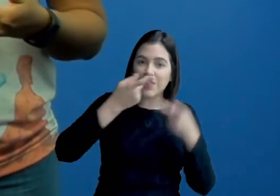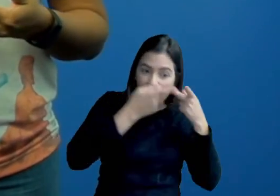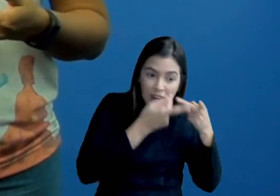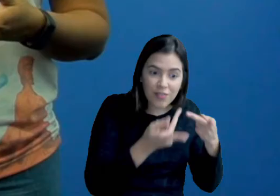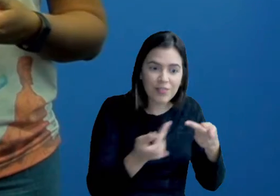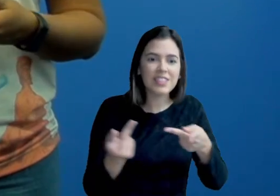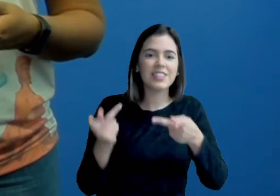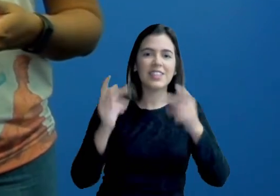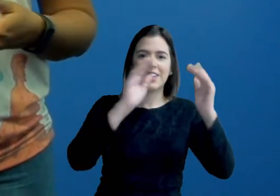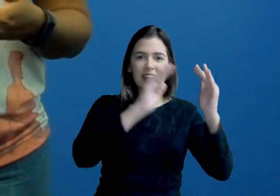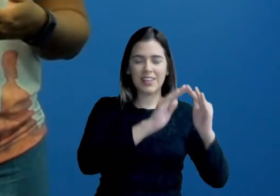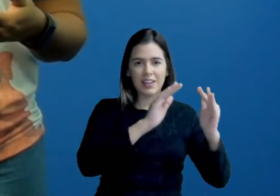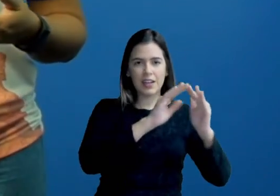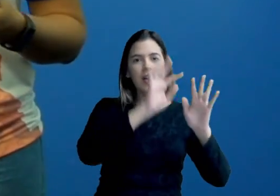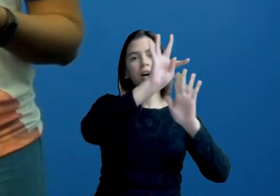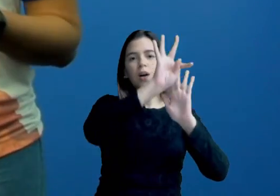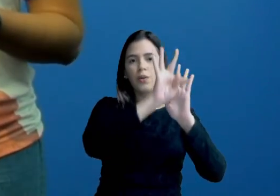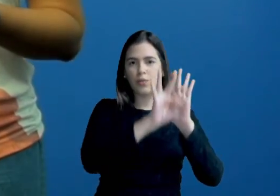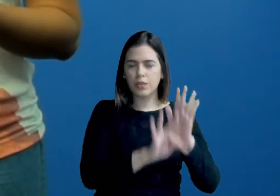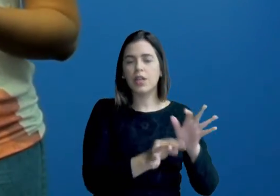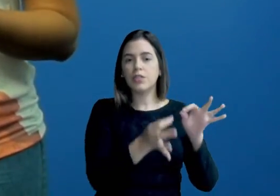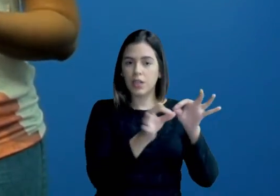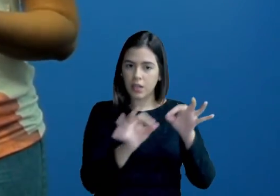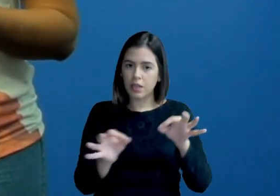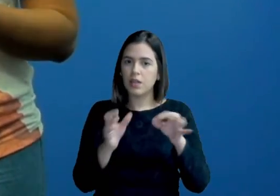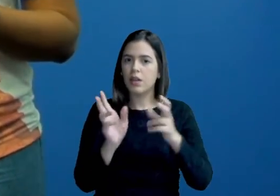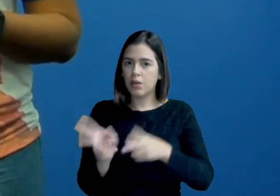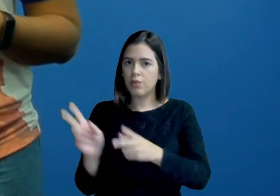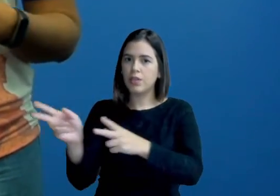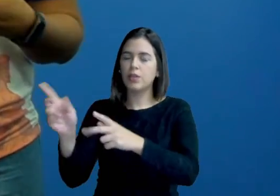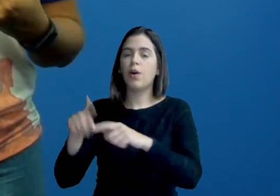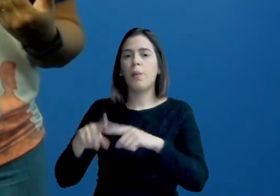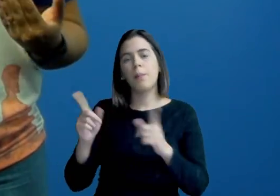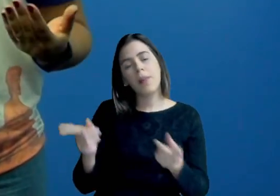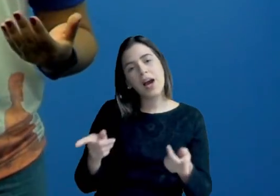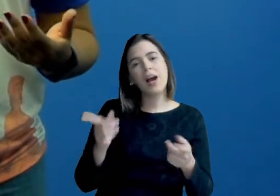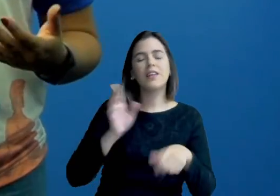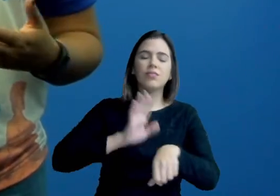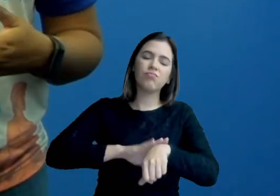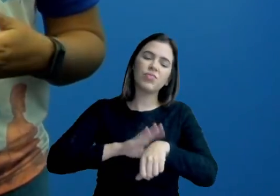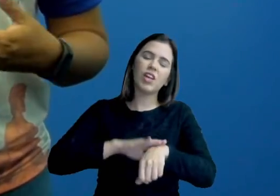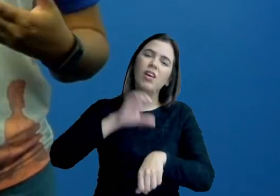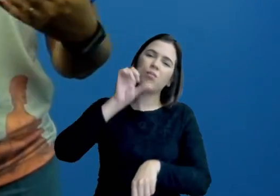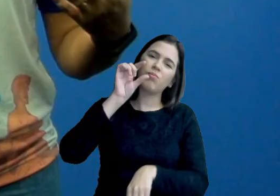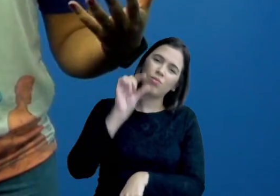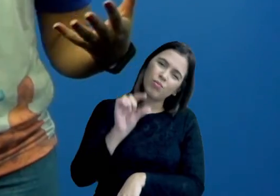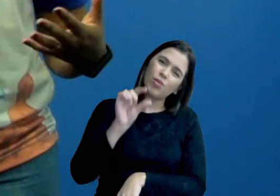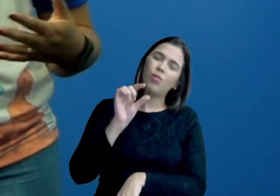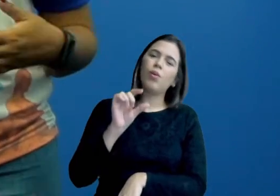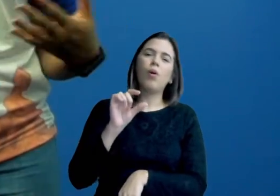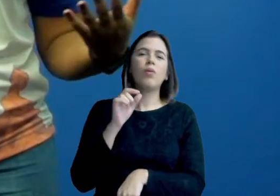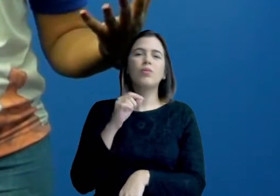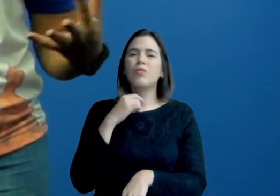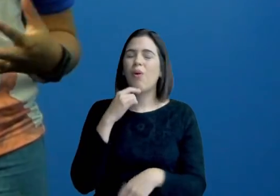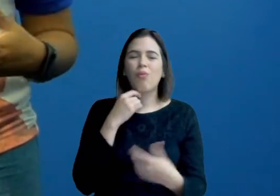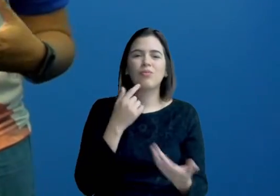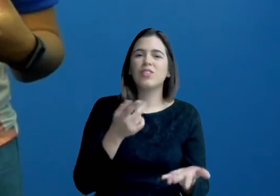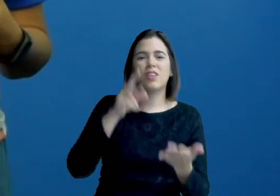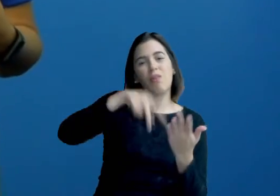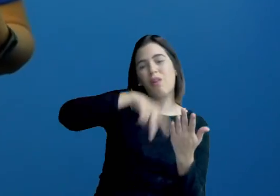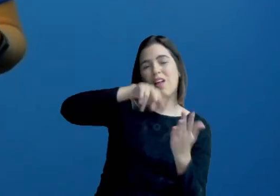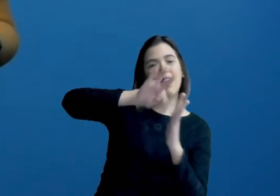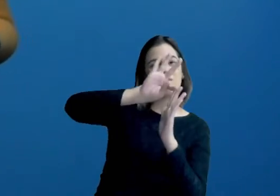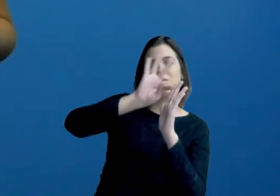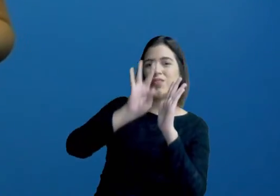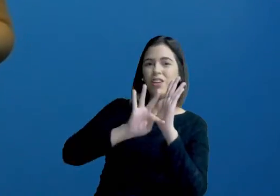que ele visitou essa casa. O texto ele continua, mas como infelizmente o nosso tempo não é tão grande, não dava para a gente